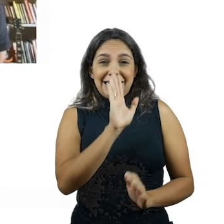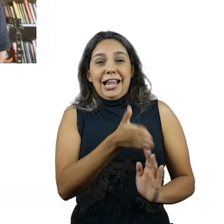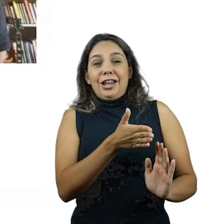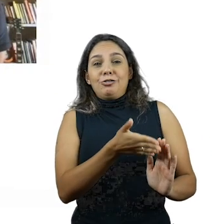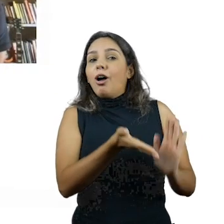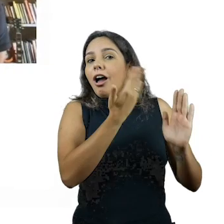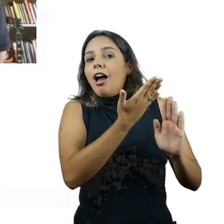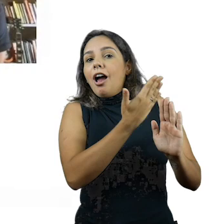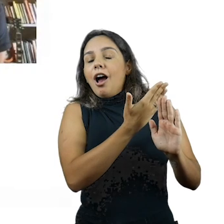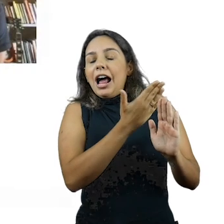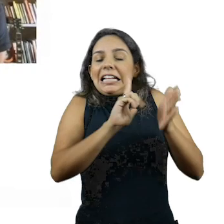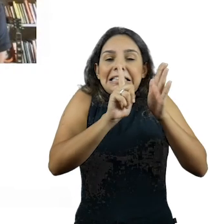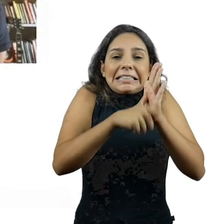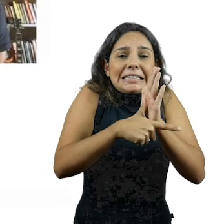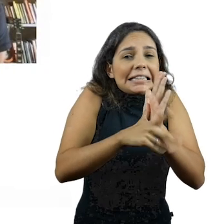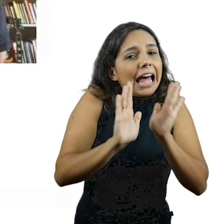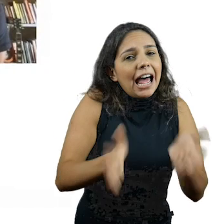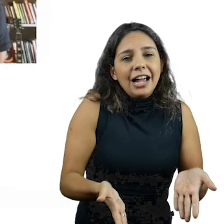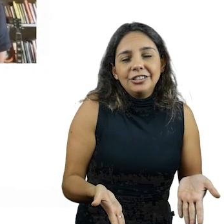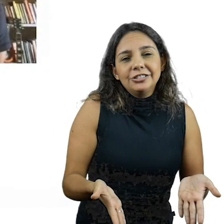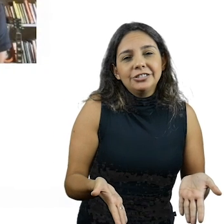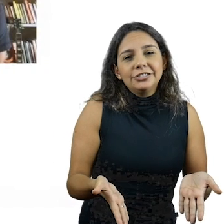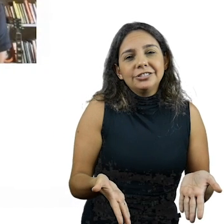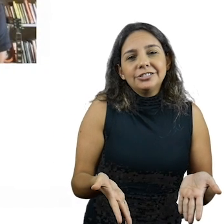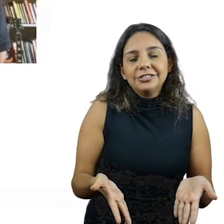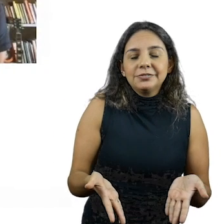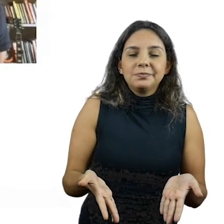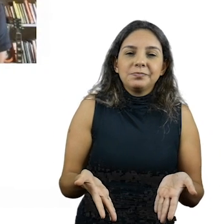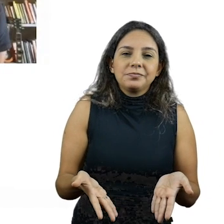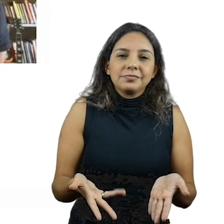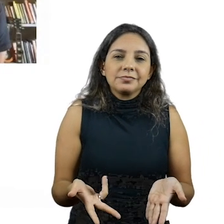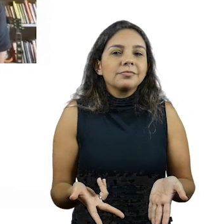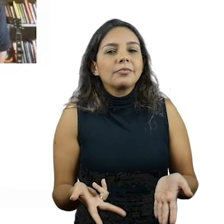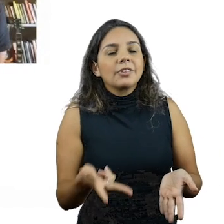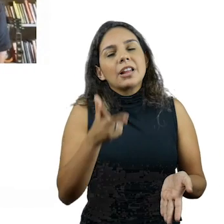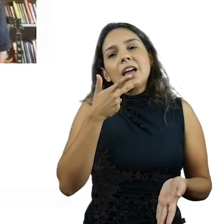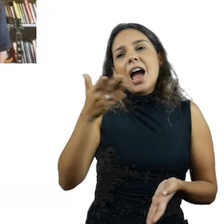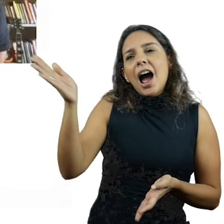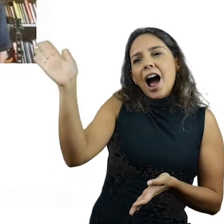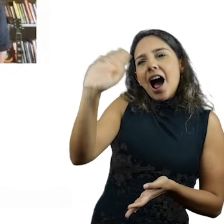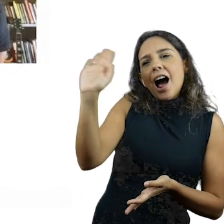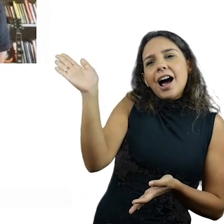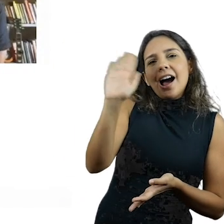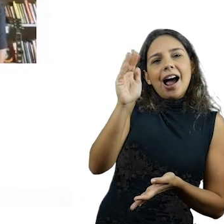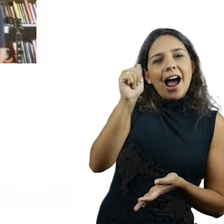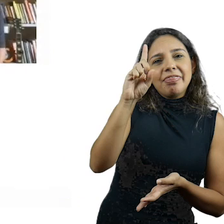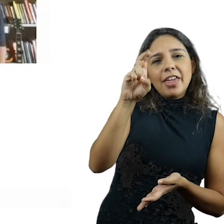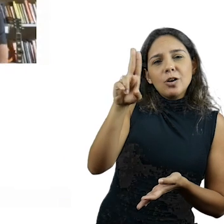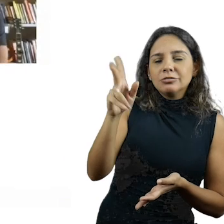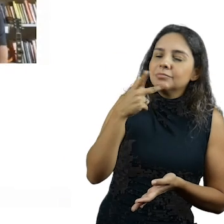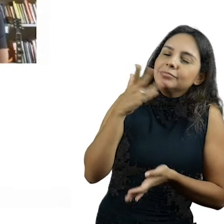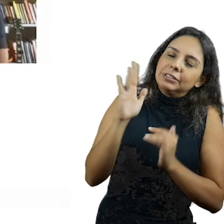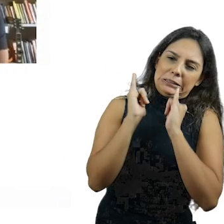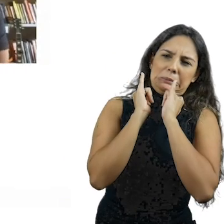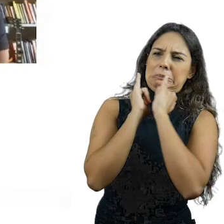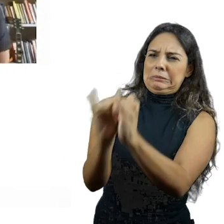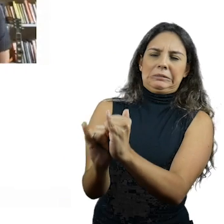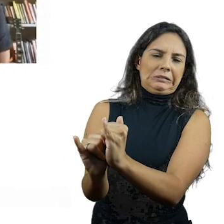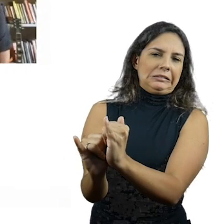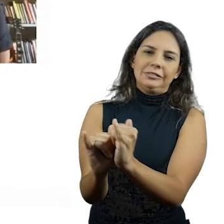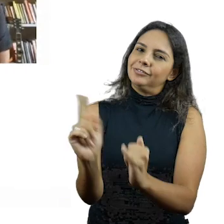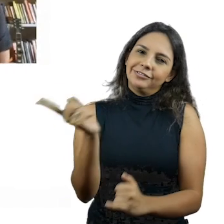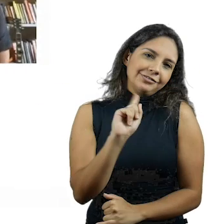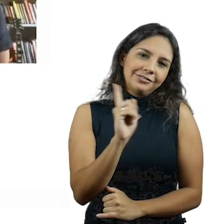É cedo ou tarde demais pra dizer adeus,